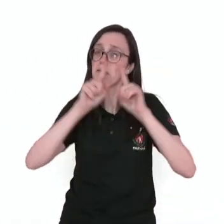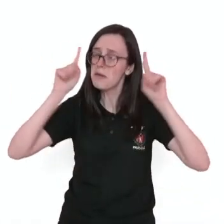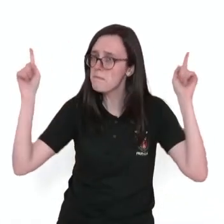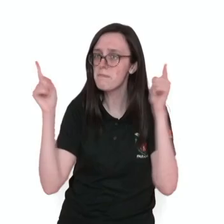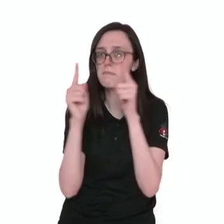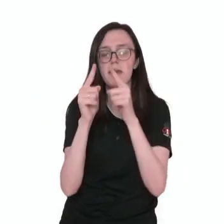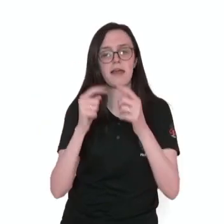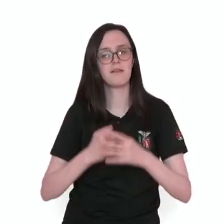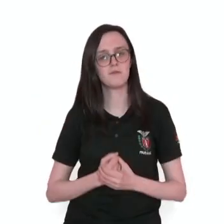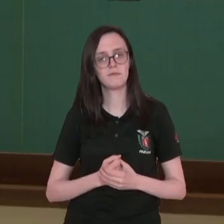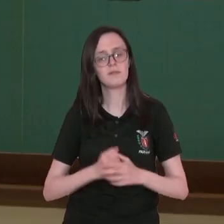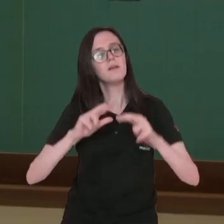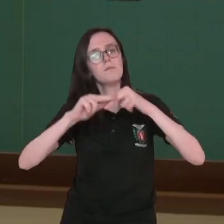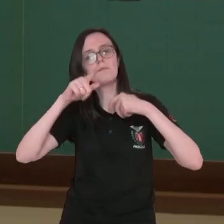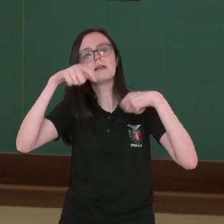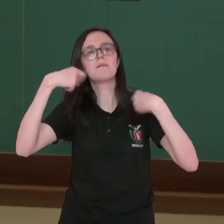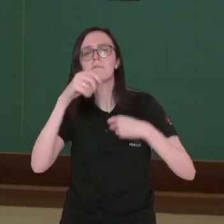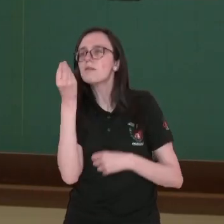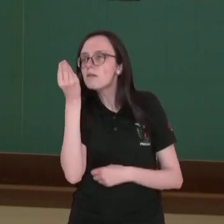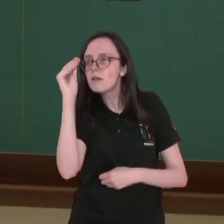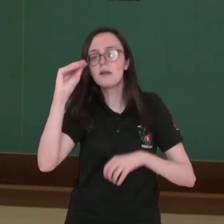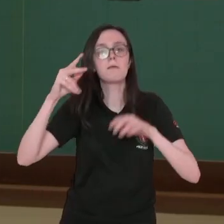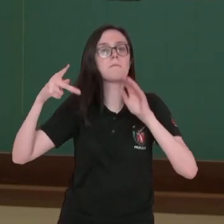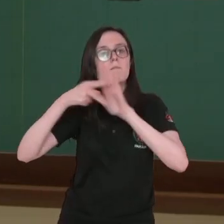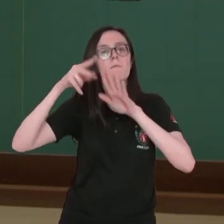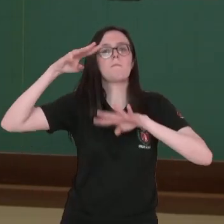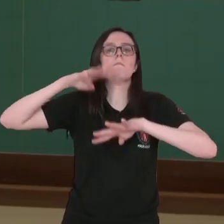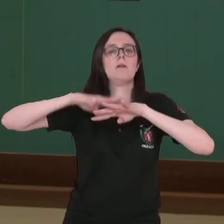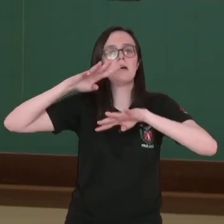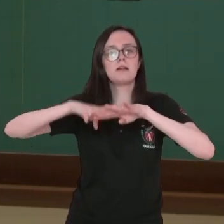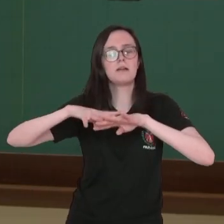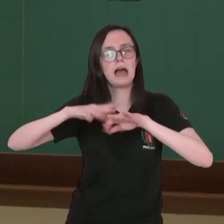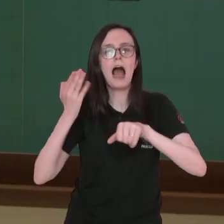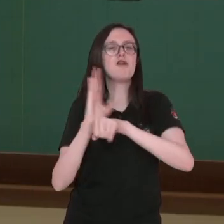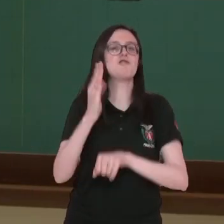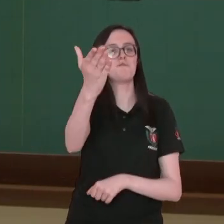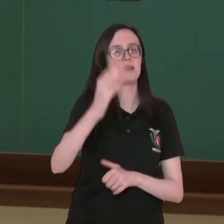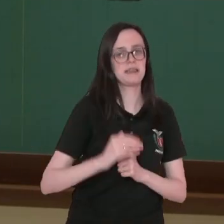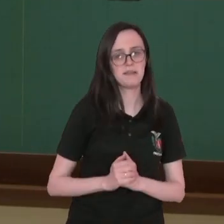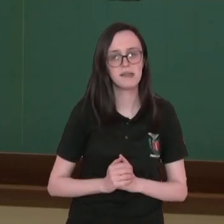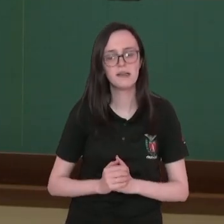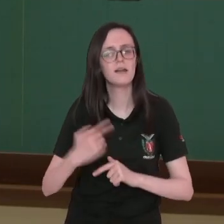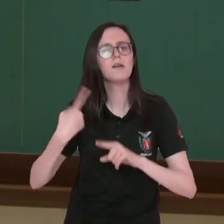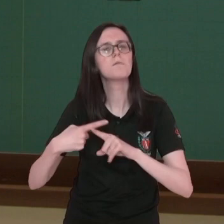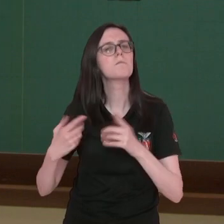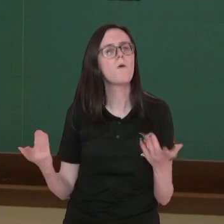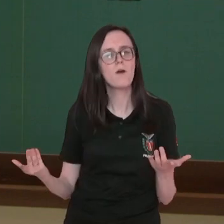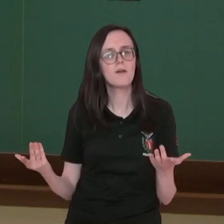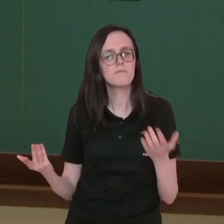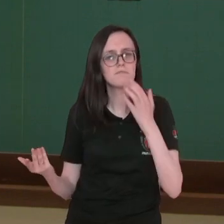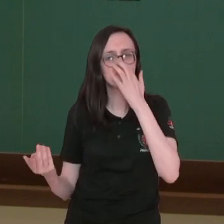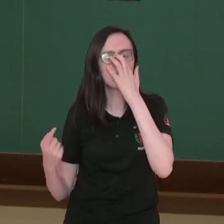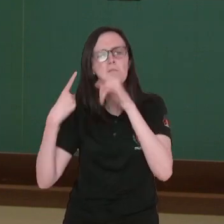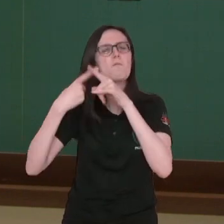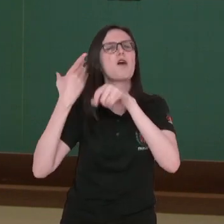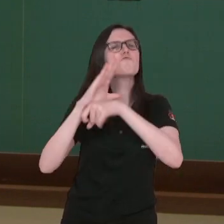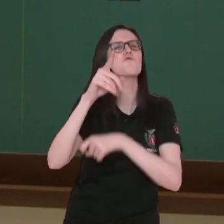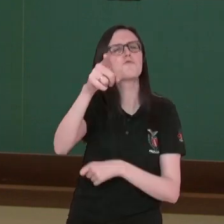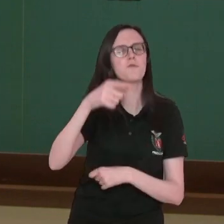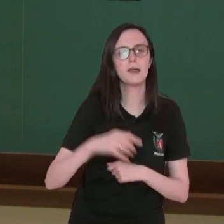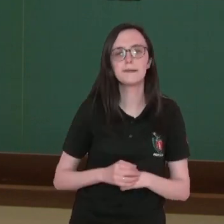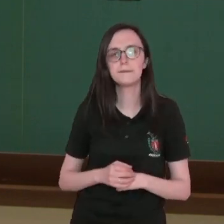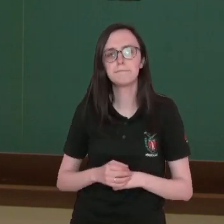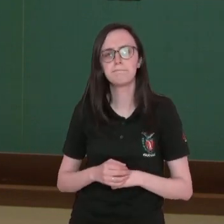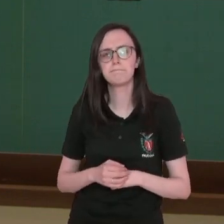pequenos. Então, você precisa de uma escrita matemática que te favoreça. Por que você precisa de uma escrita matemática que te favoreça? Pessoal,